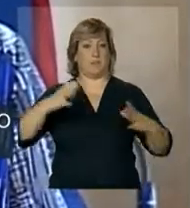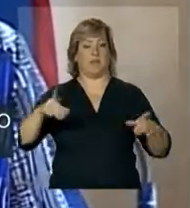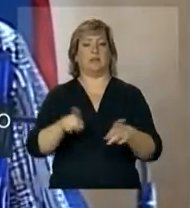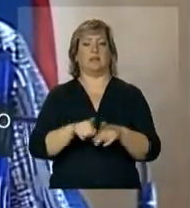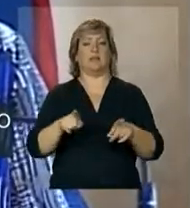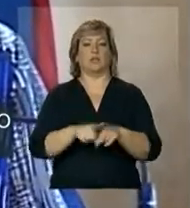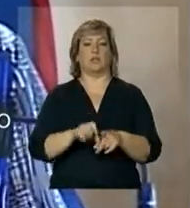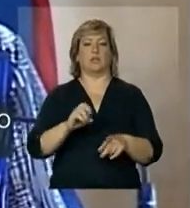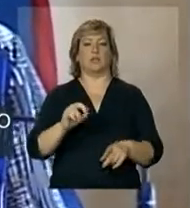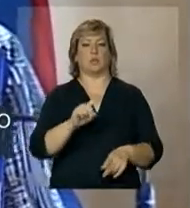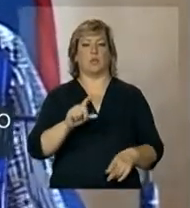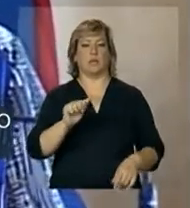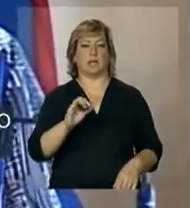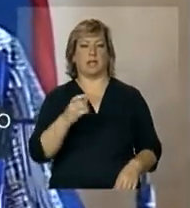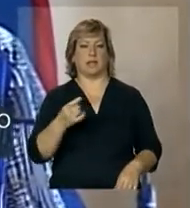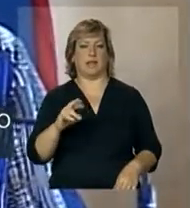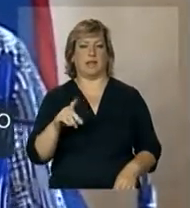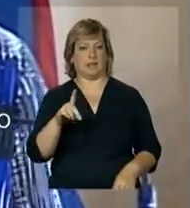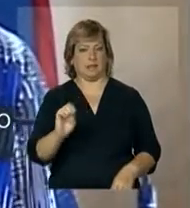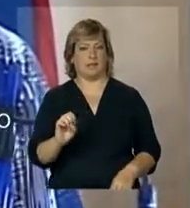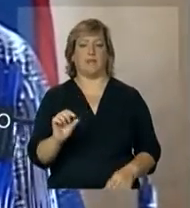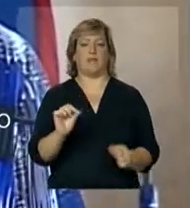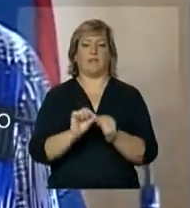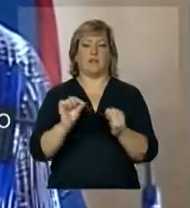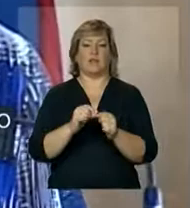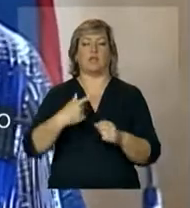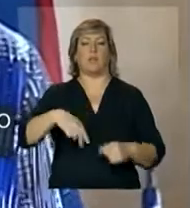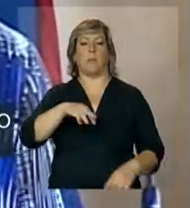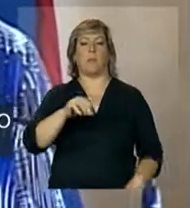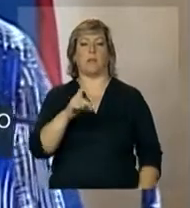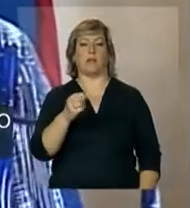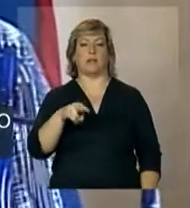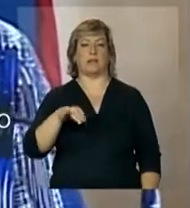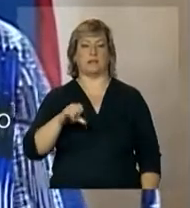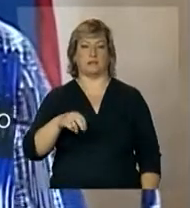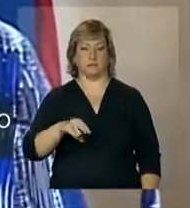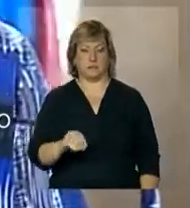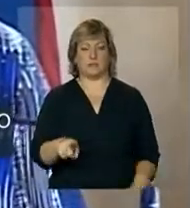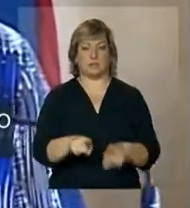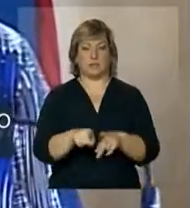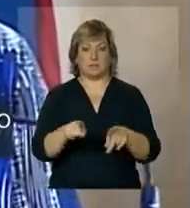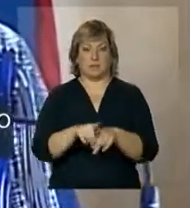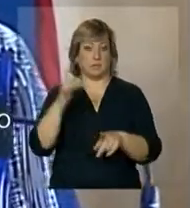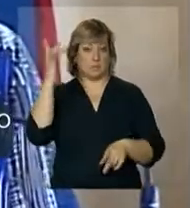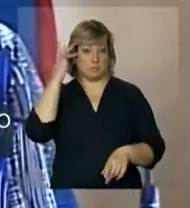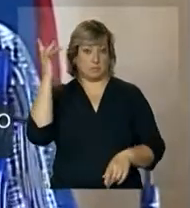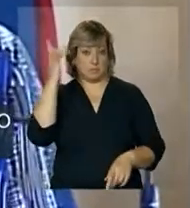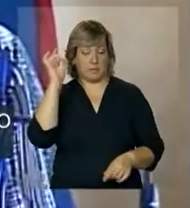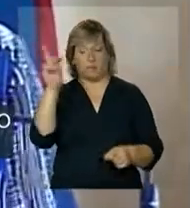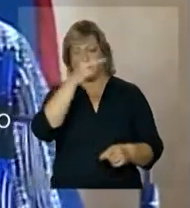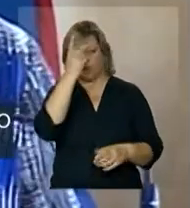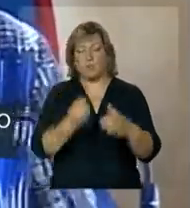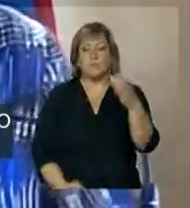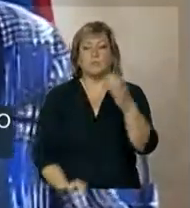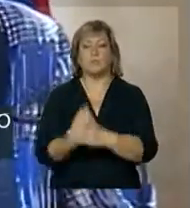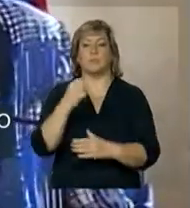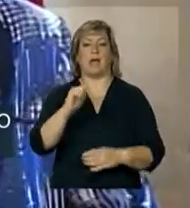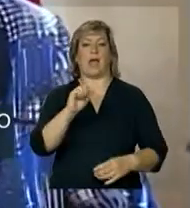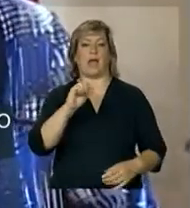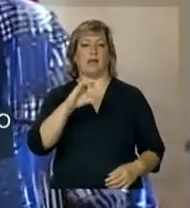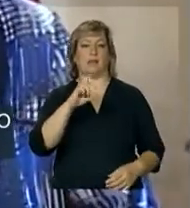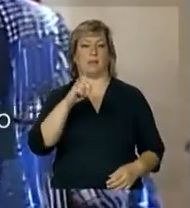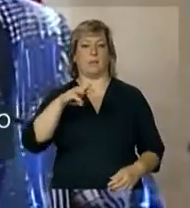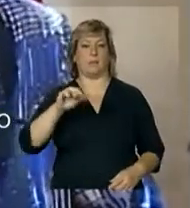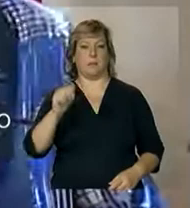Sousa Andrade, o construtor do nosso modernismo. Dos patronos e membros fundadores da Academia Brasileira